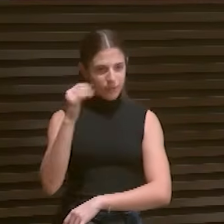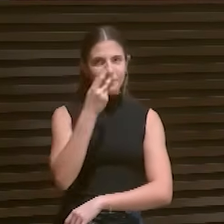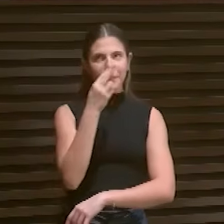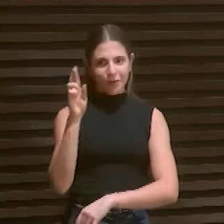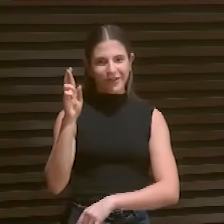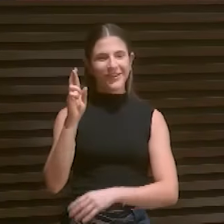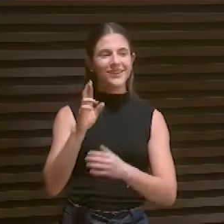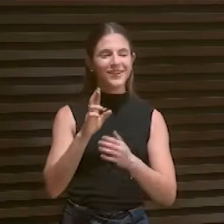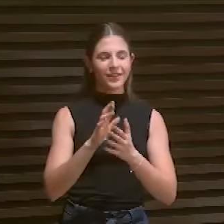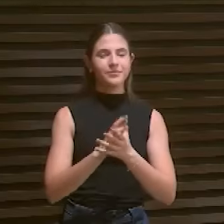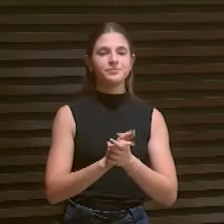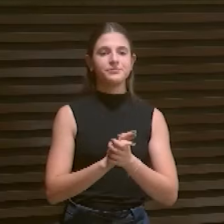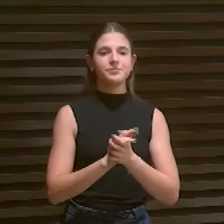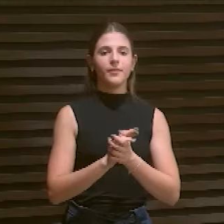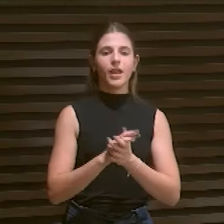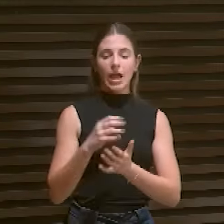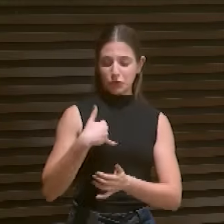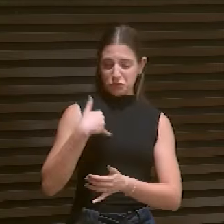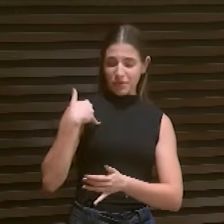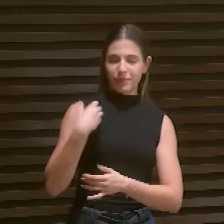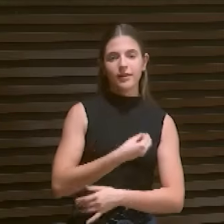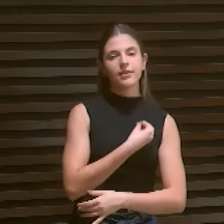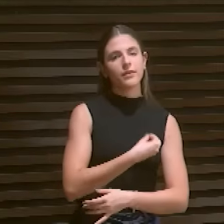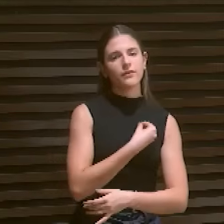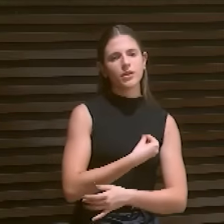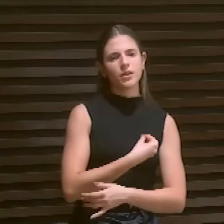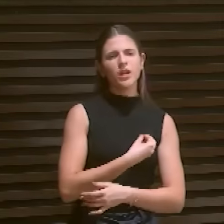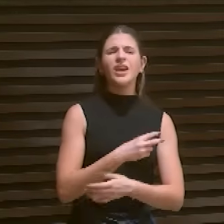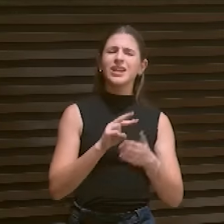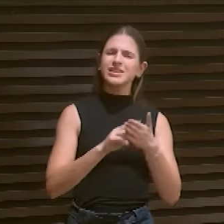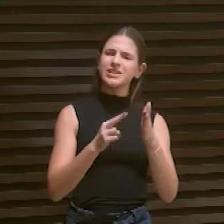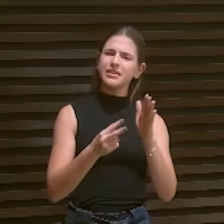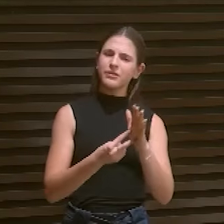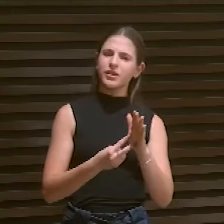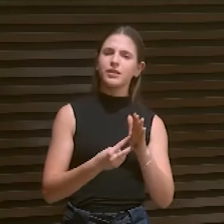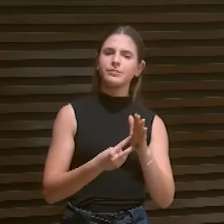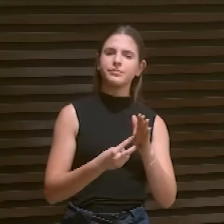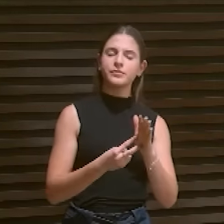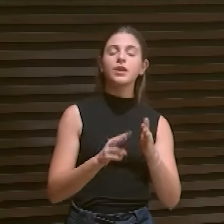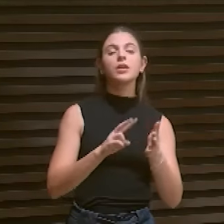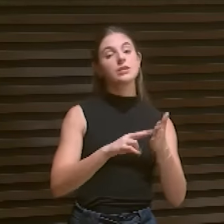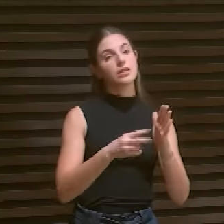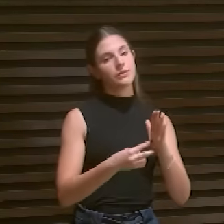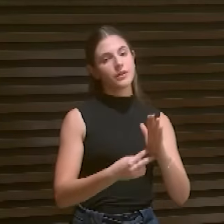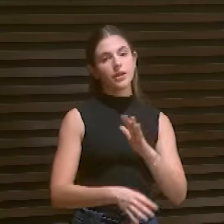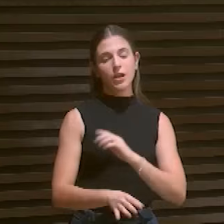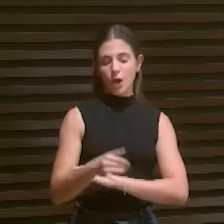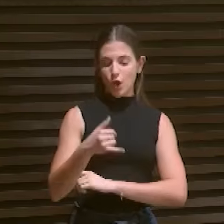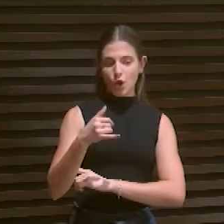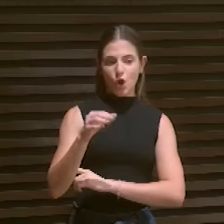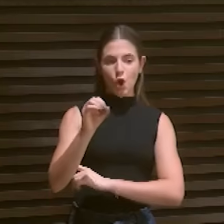16. A soberba da vida. O que significa soberba da vida? Soberba significa